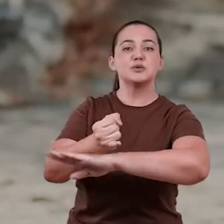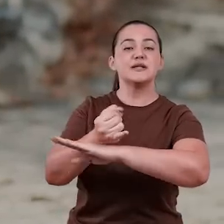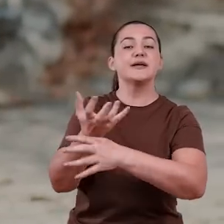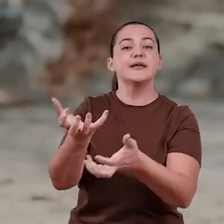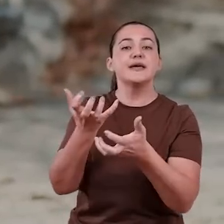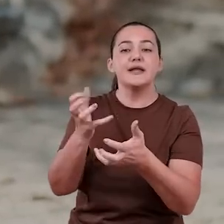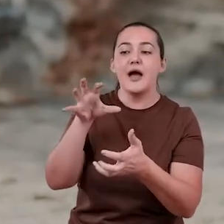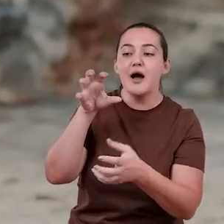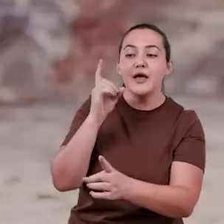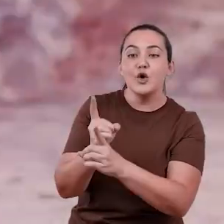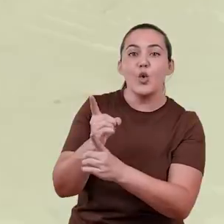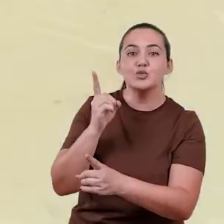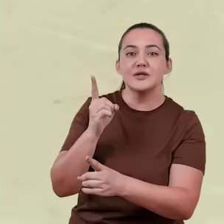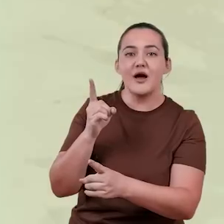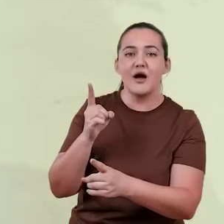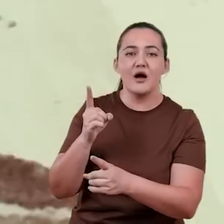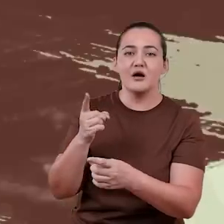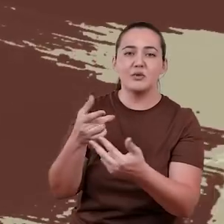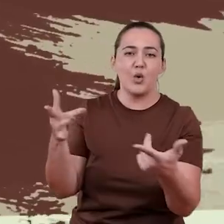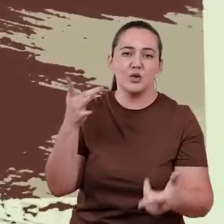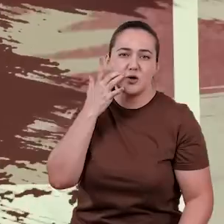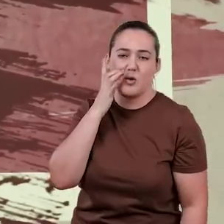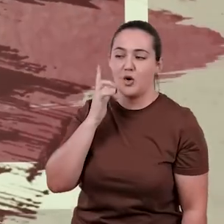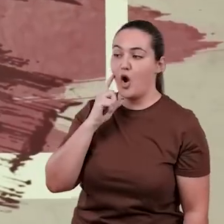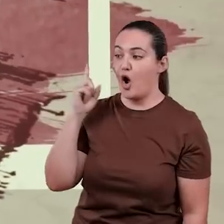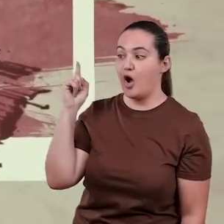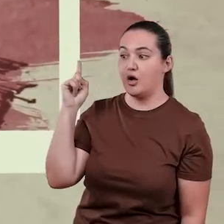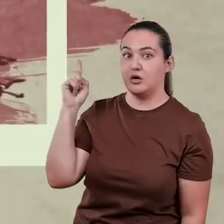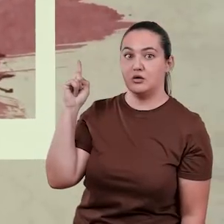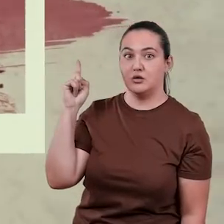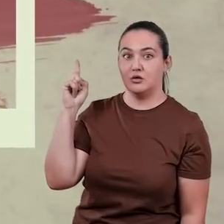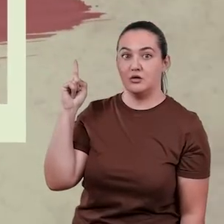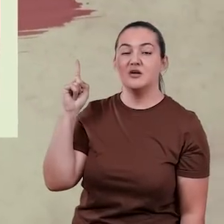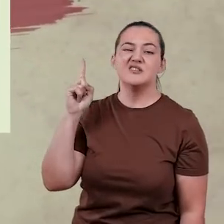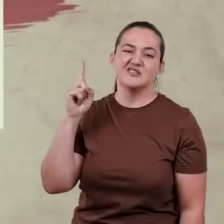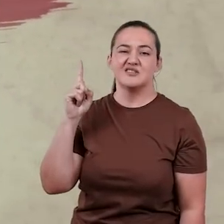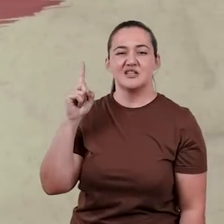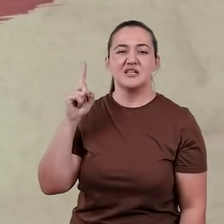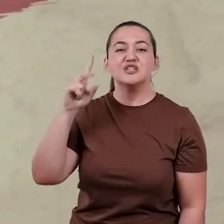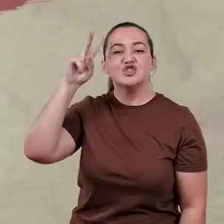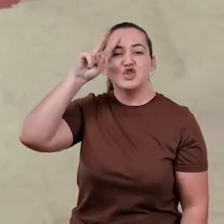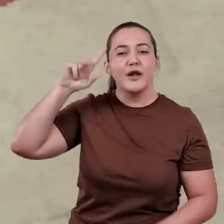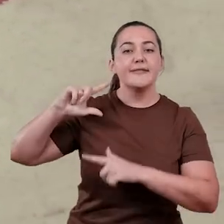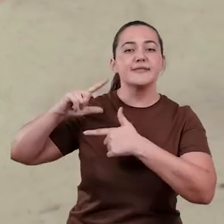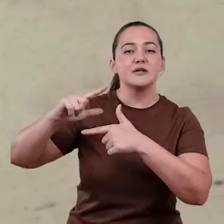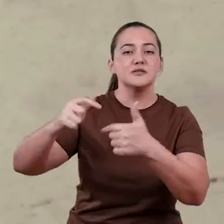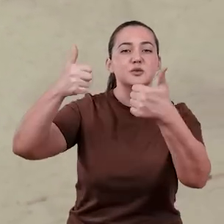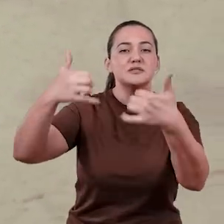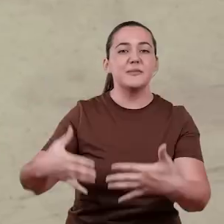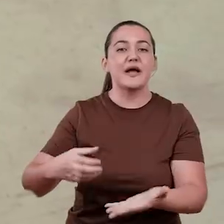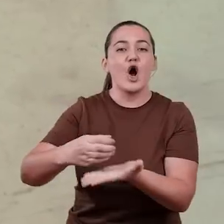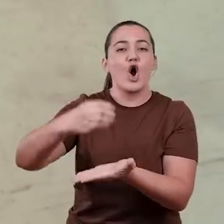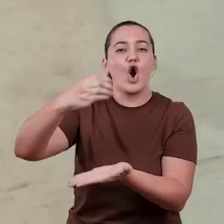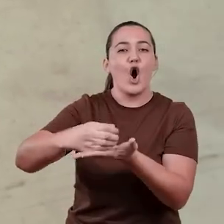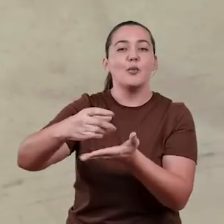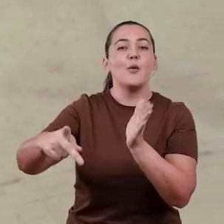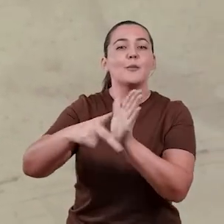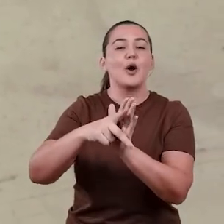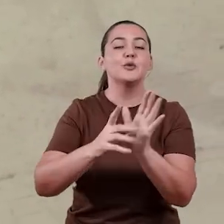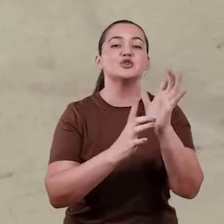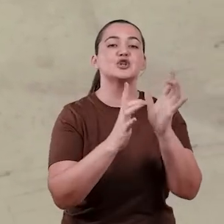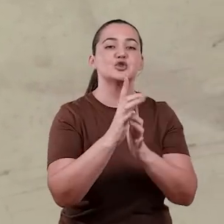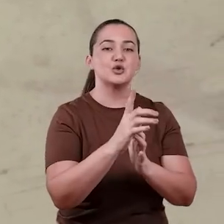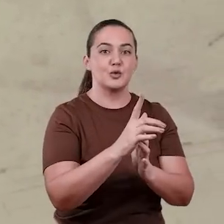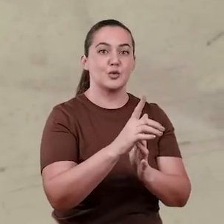mais almejada, mais cobiçada, era o Santo Graal, o copo que, de acordo com a lenda, tocou nos lábios do Salvador